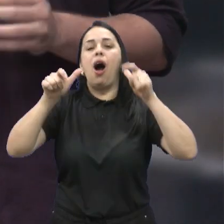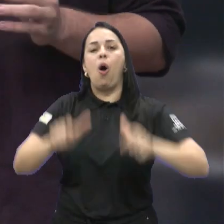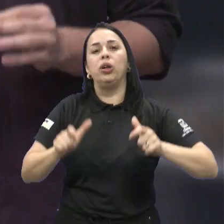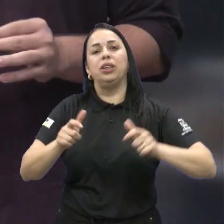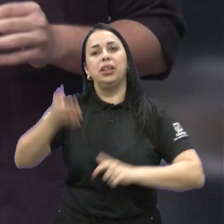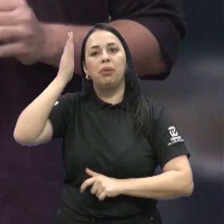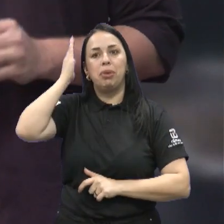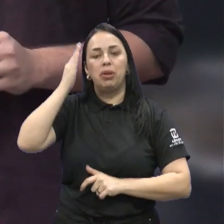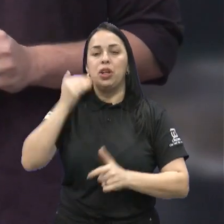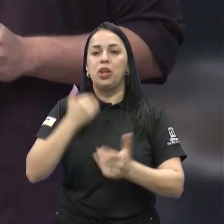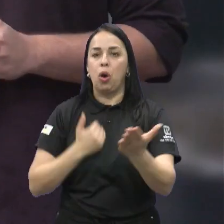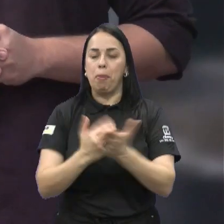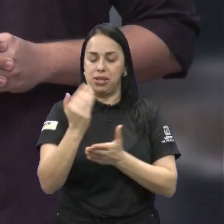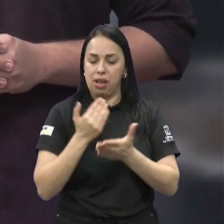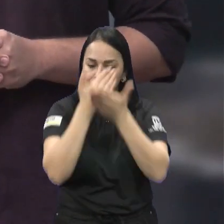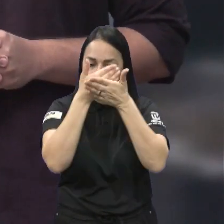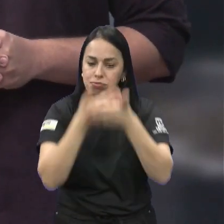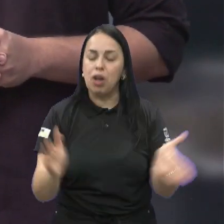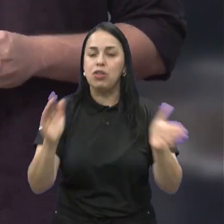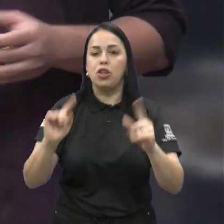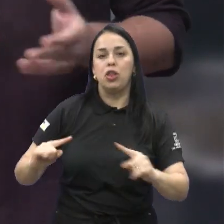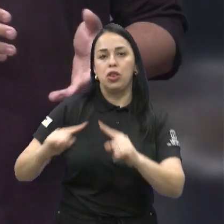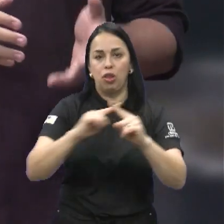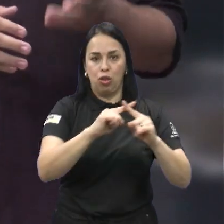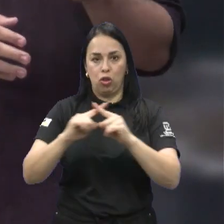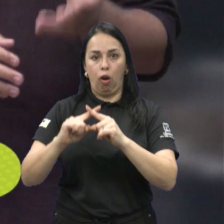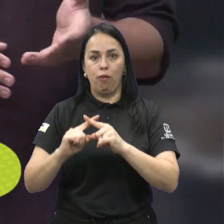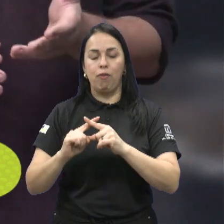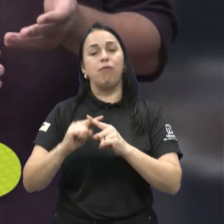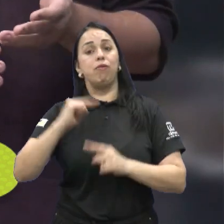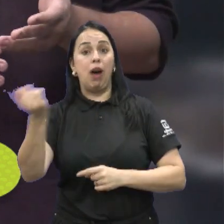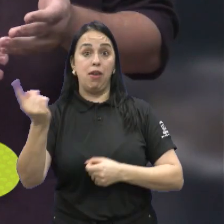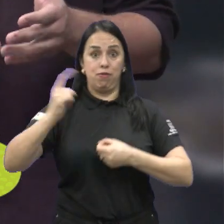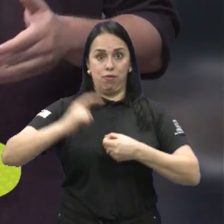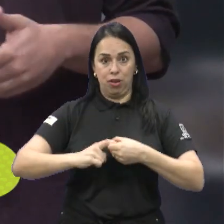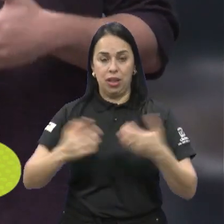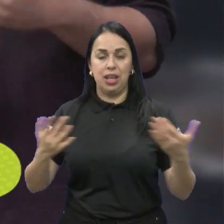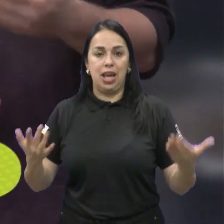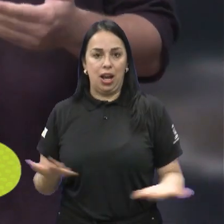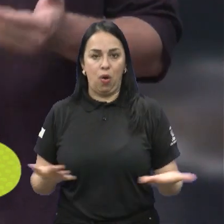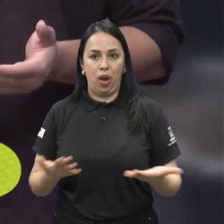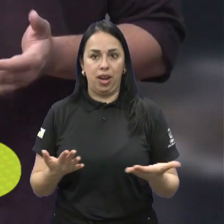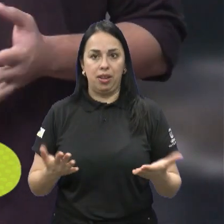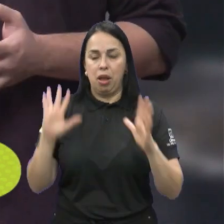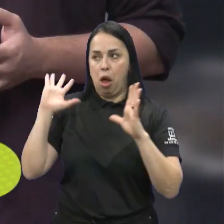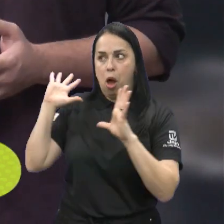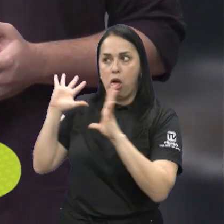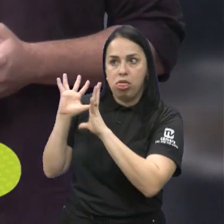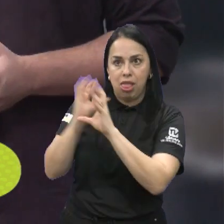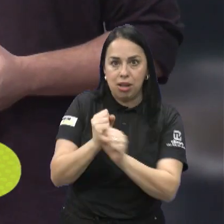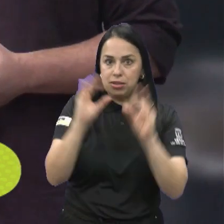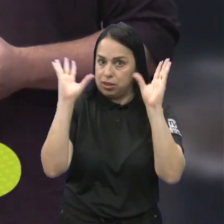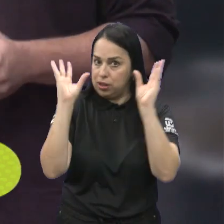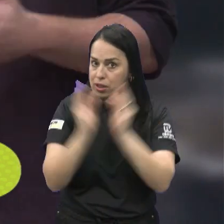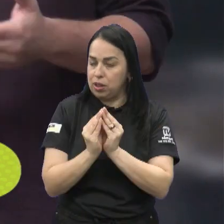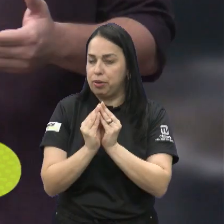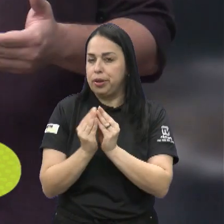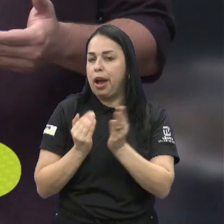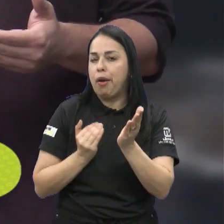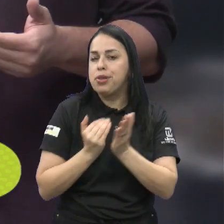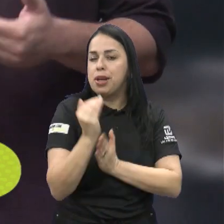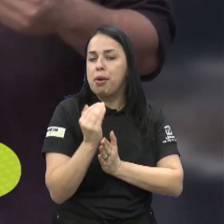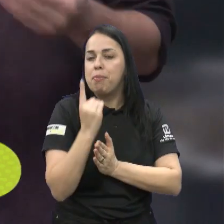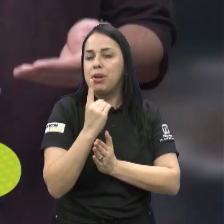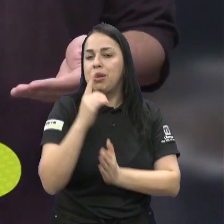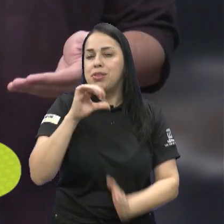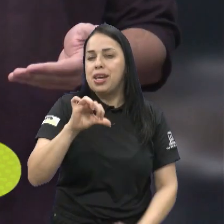marca a abertura do retorno dessa Copa Paulista. E olha, o retrospecto desse confronto, que existe desde 1964, que foi quando o